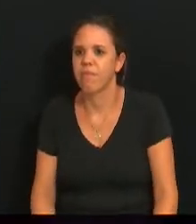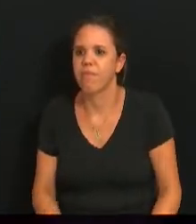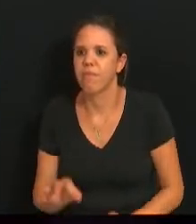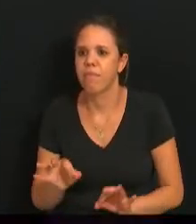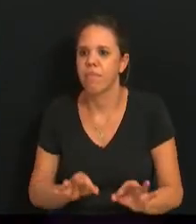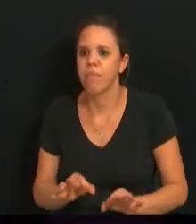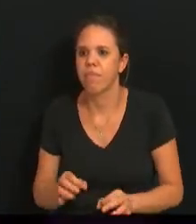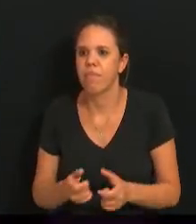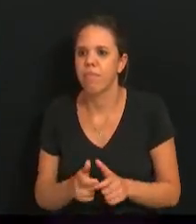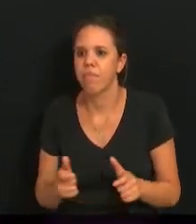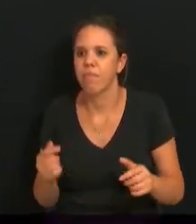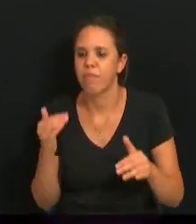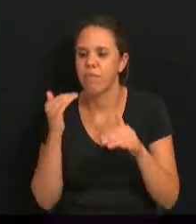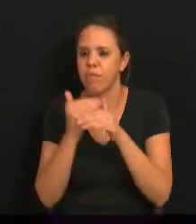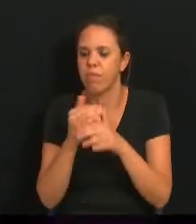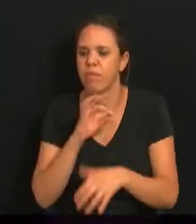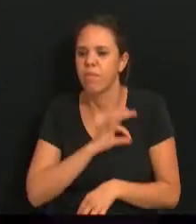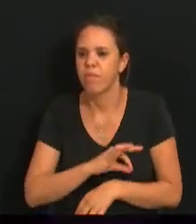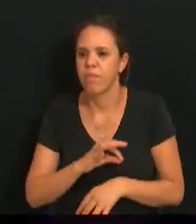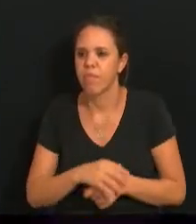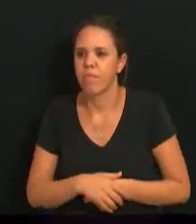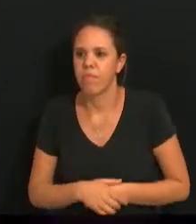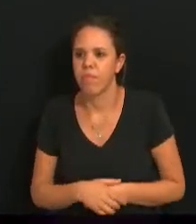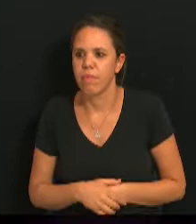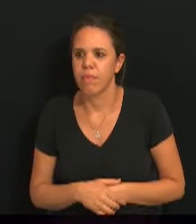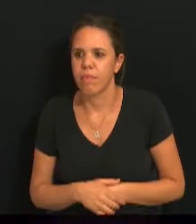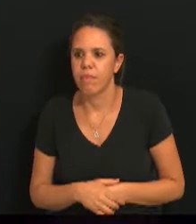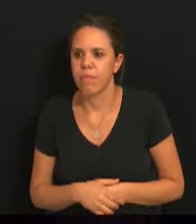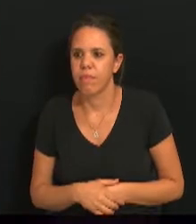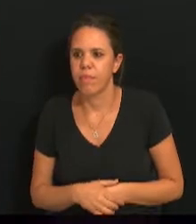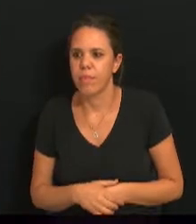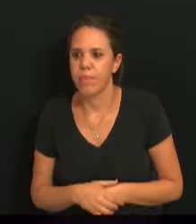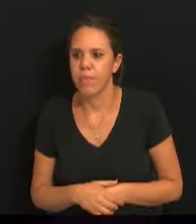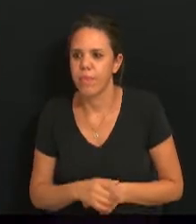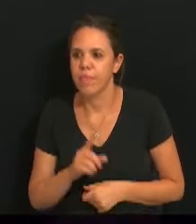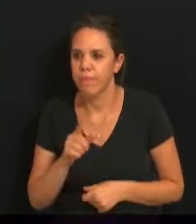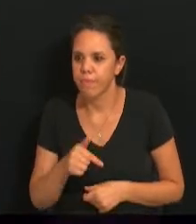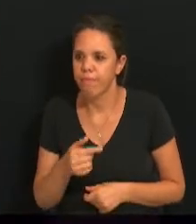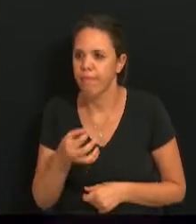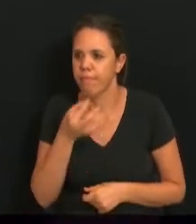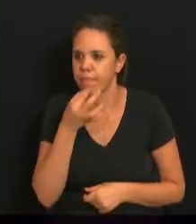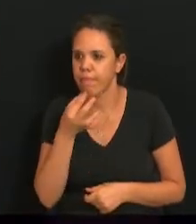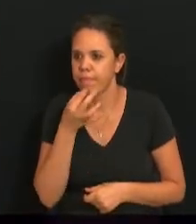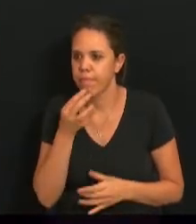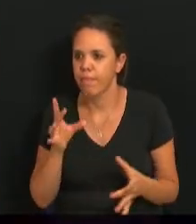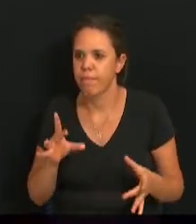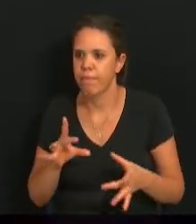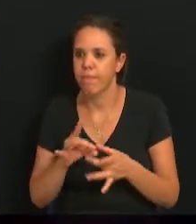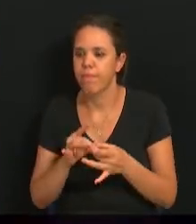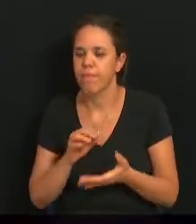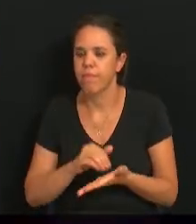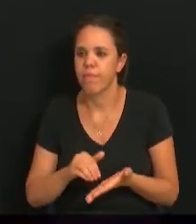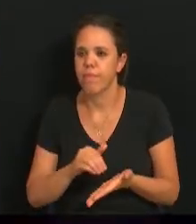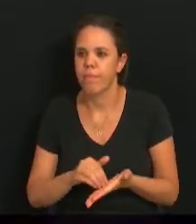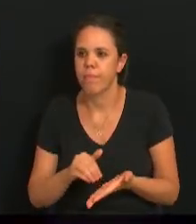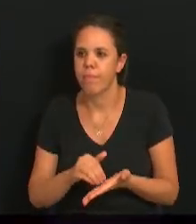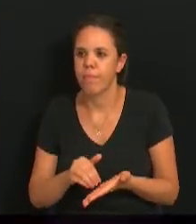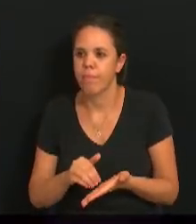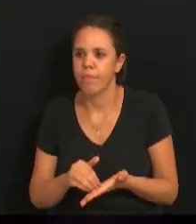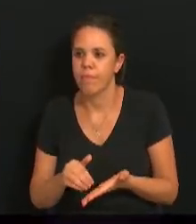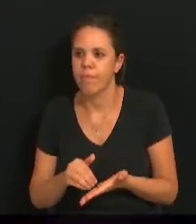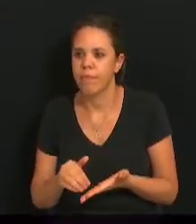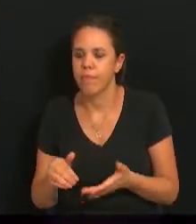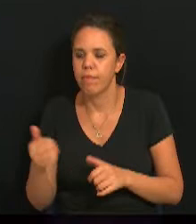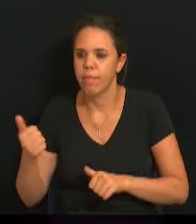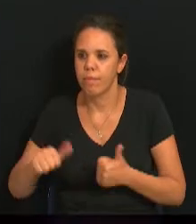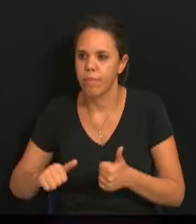à altura dos salários e das condições de trabalho que tinham. Era esse o pressuposto do convênio feito com a secretaria, e partia dessa